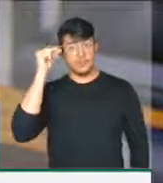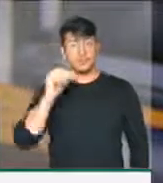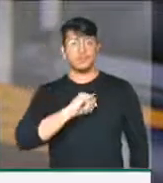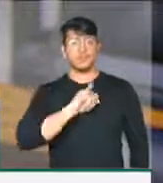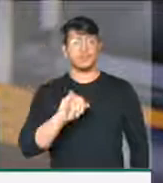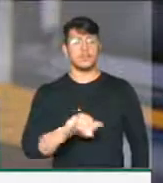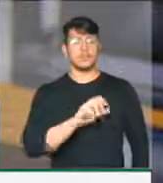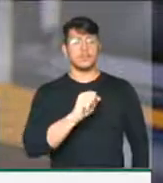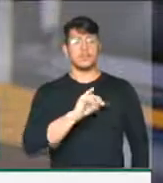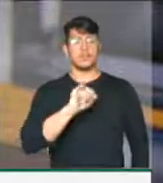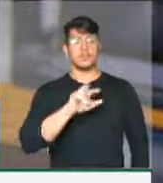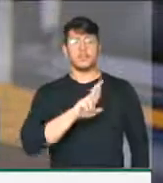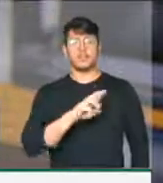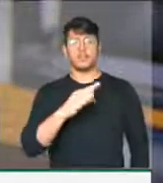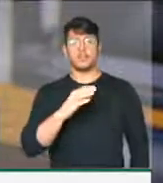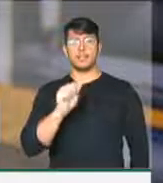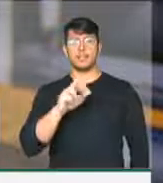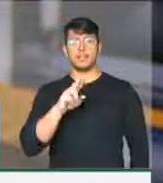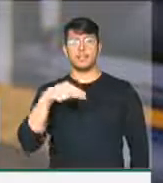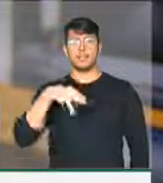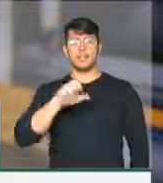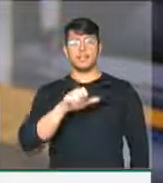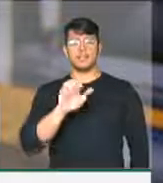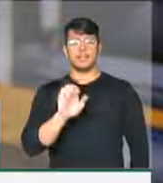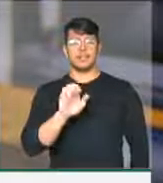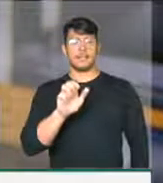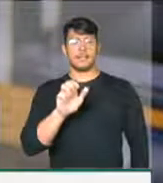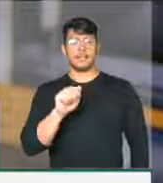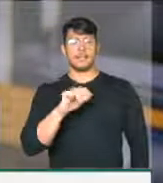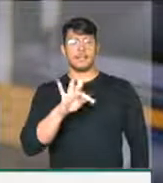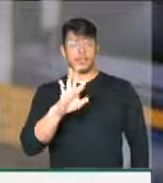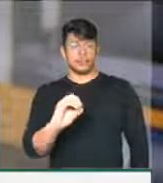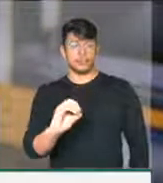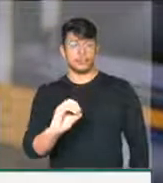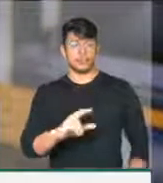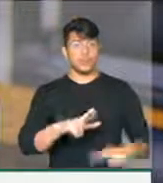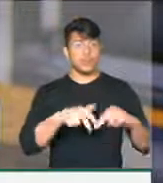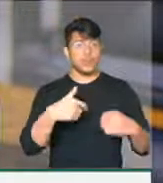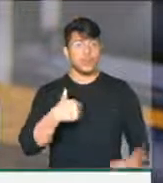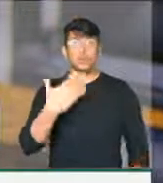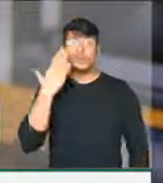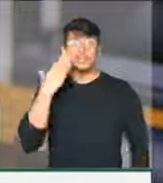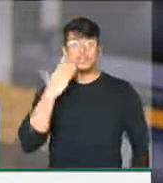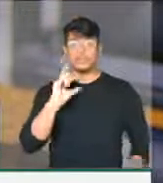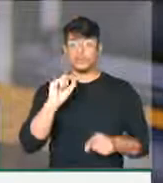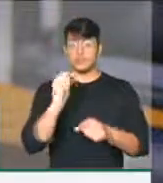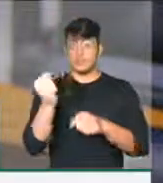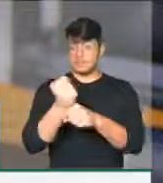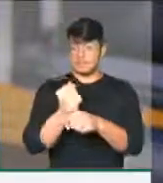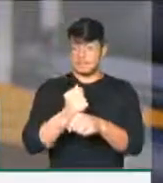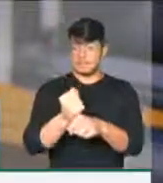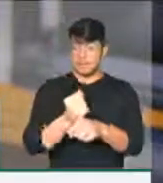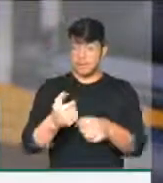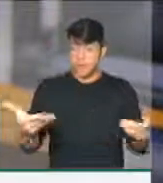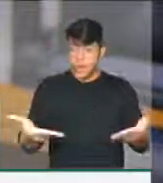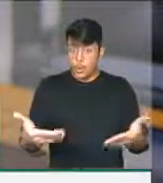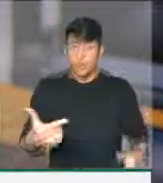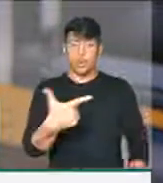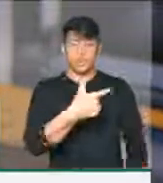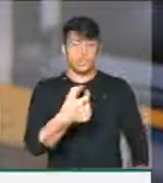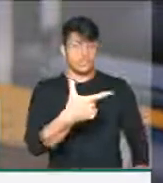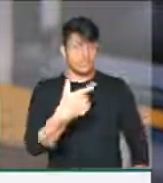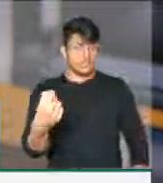Jair Carniato, que eu tenho certeza que neste ano de 2020, a população, ela saberá reconhecer aqueles que, de